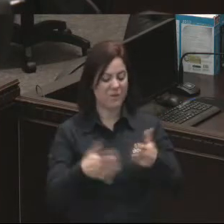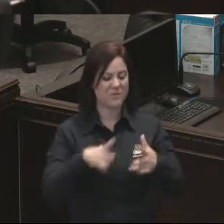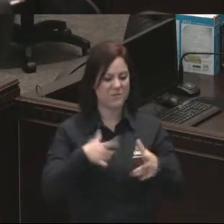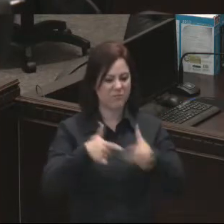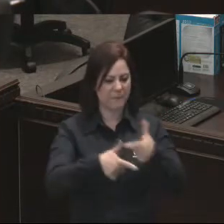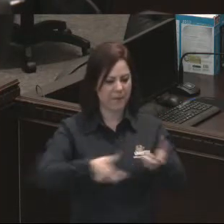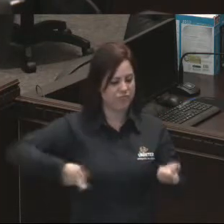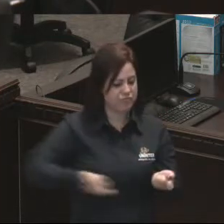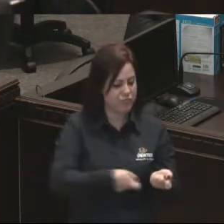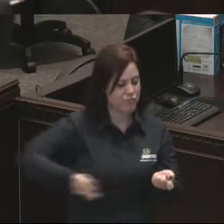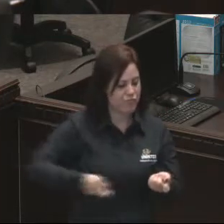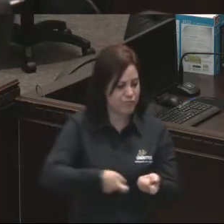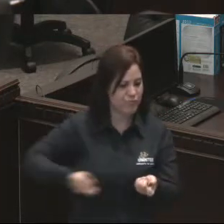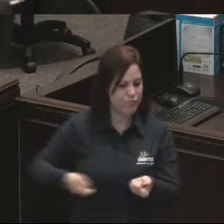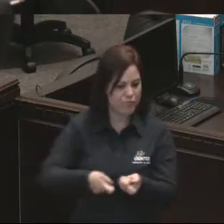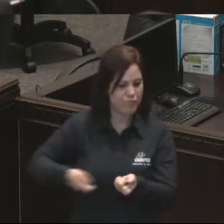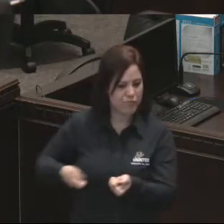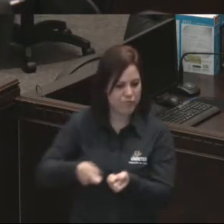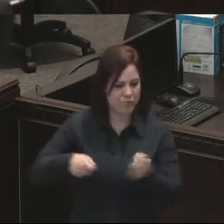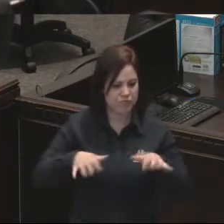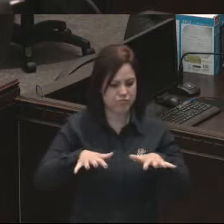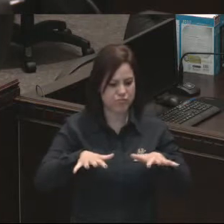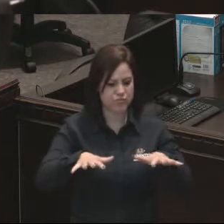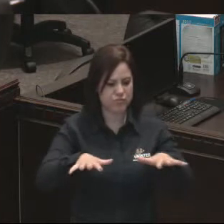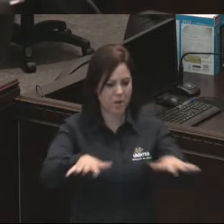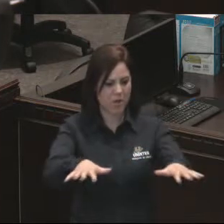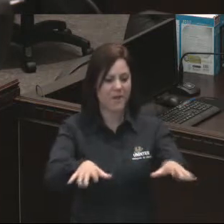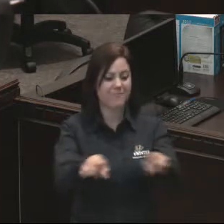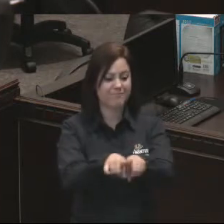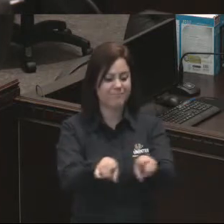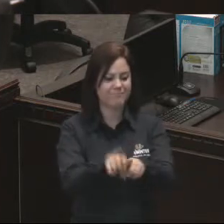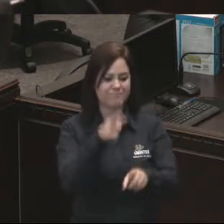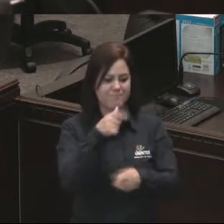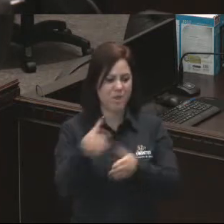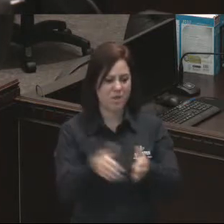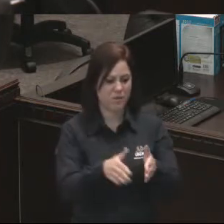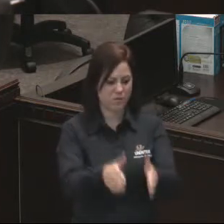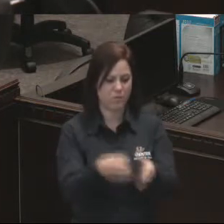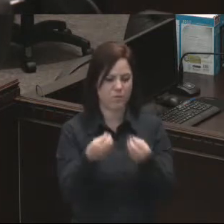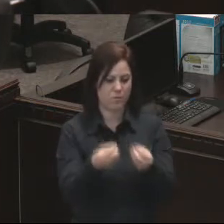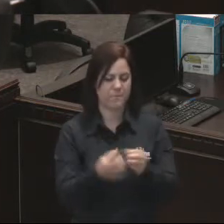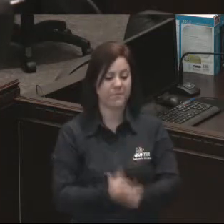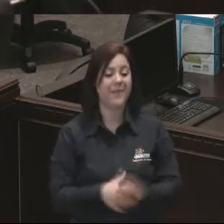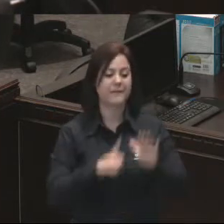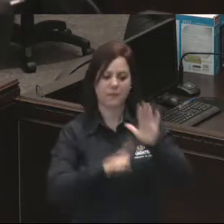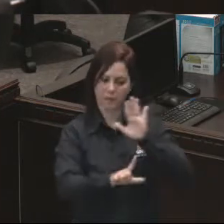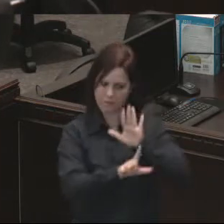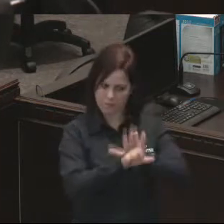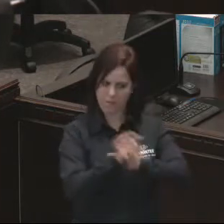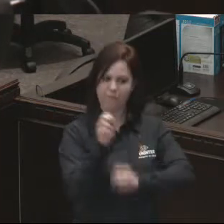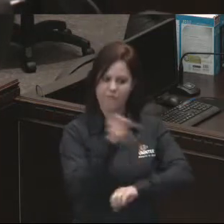pulverização e também do ambiente aquático. Então, nós temos uma lei de agrotóxicos, que